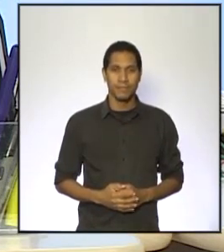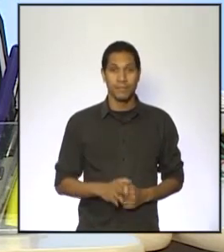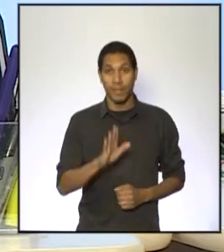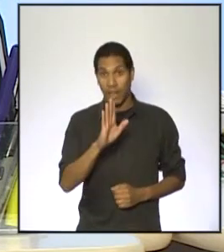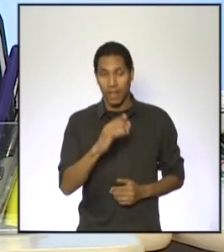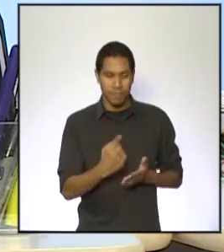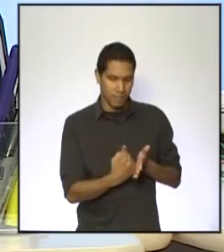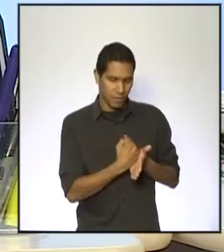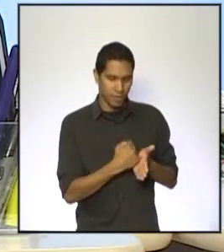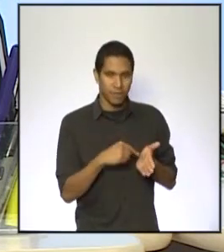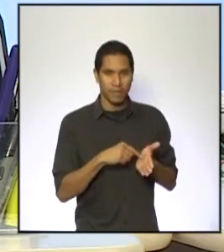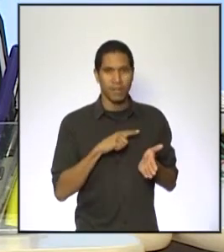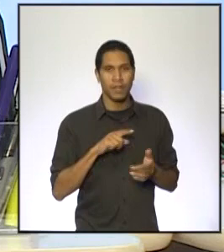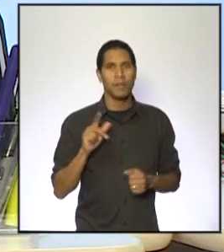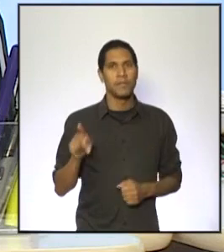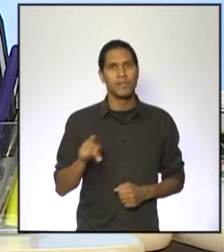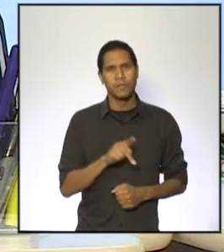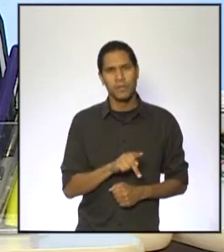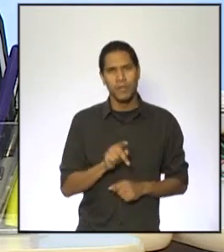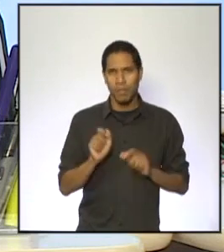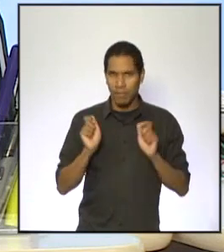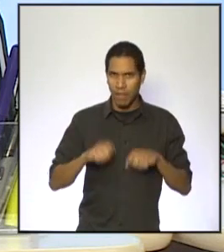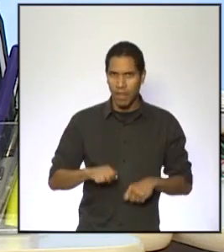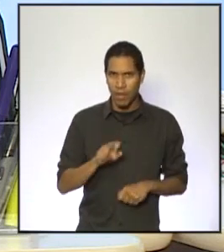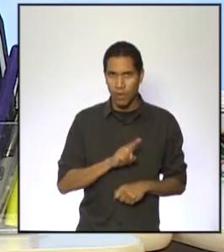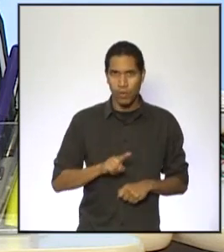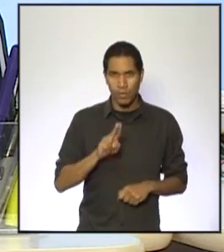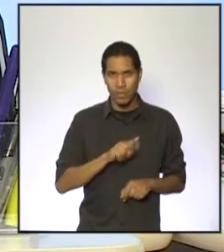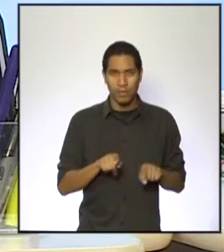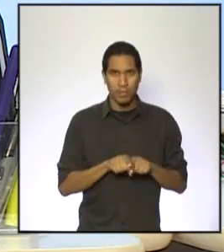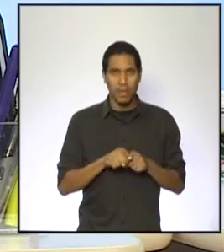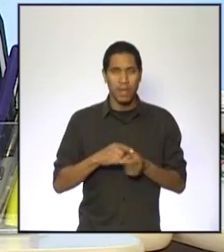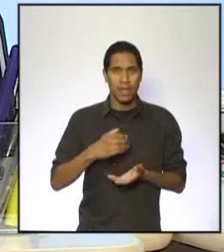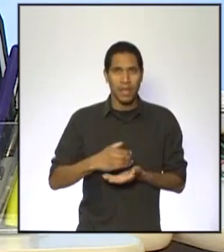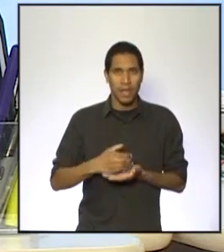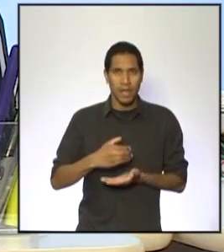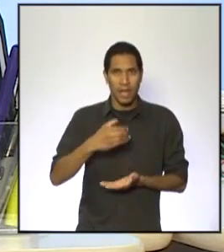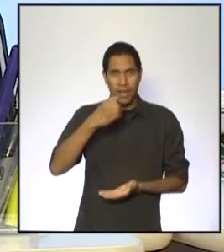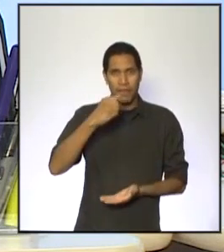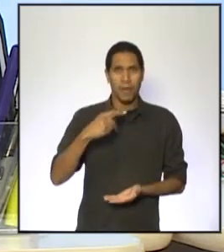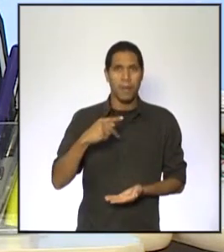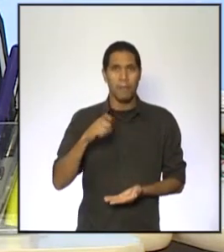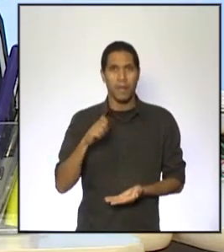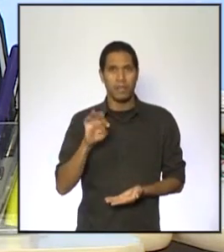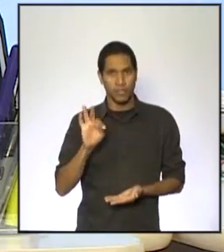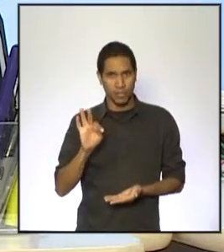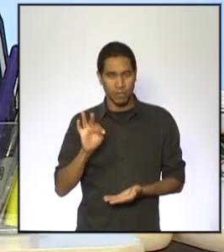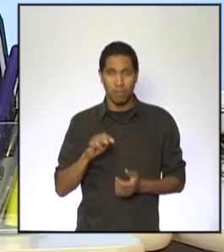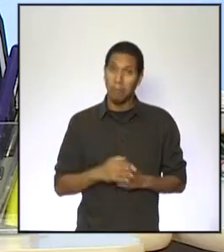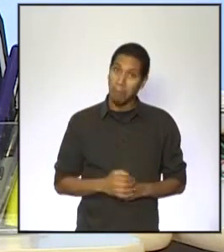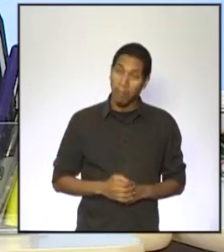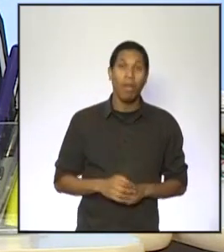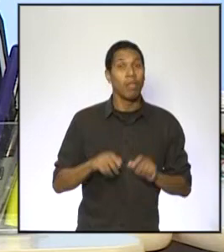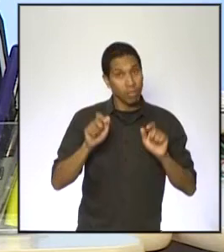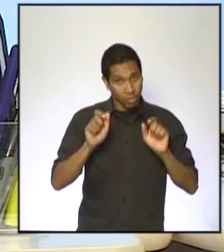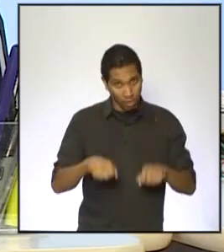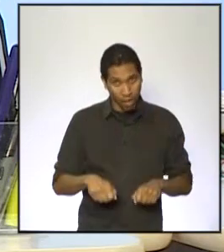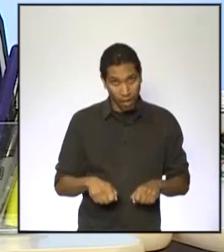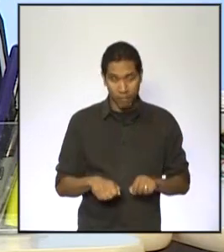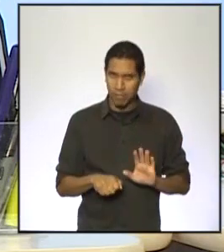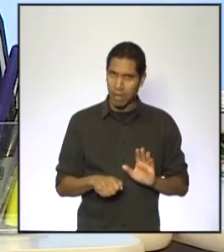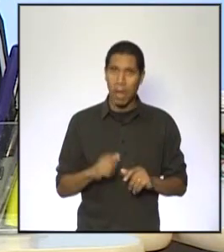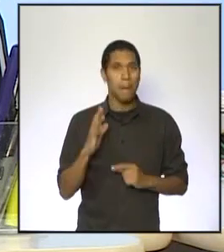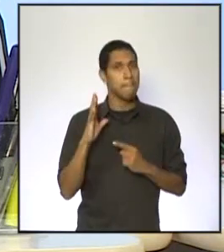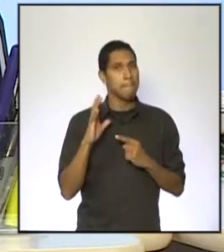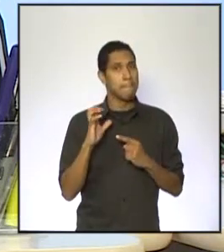Pergunta aqui. Professora, é possível usar garrafa PET? É possível. Talvez não para a nossa